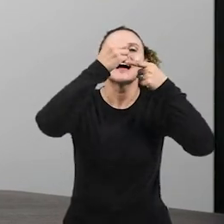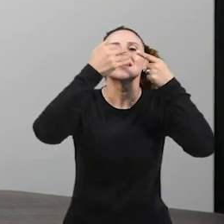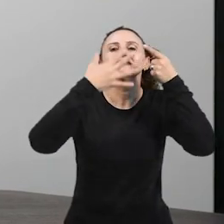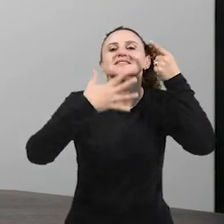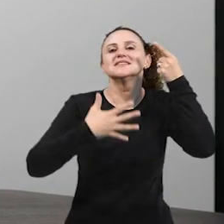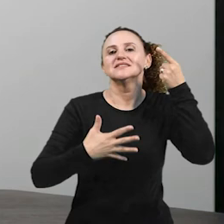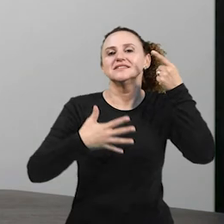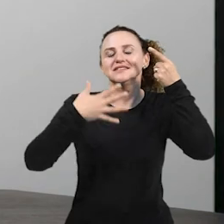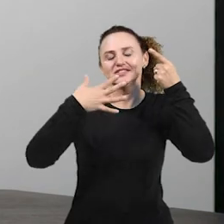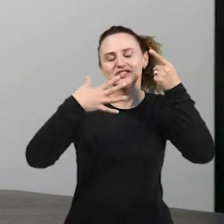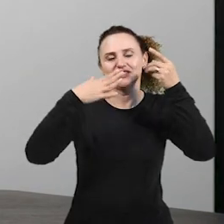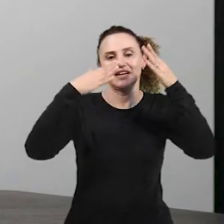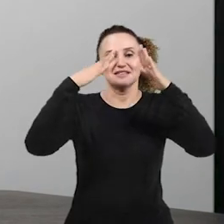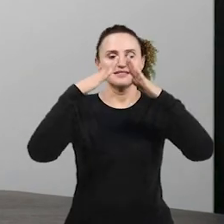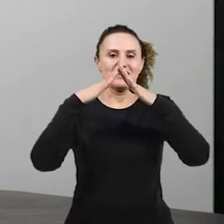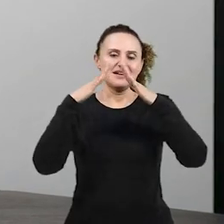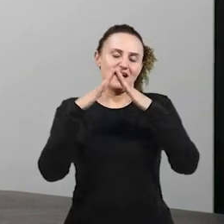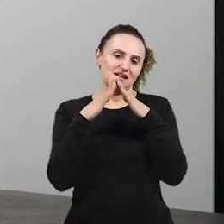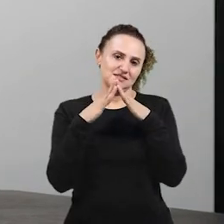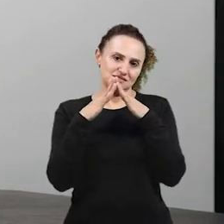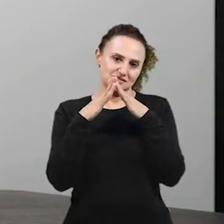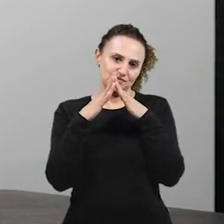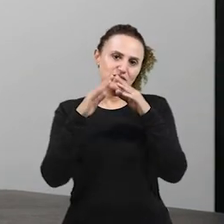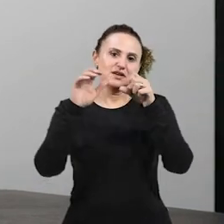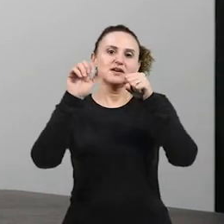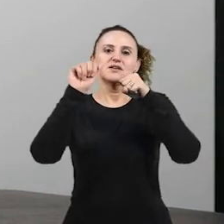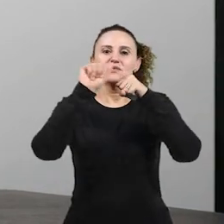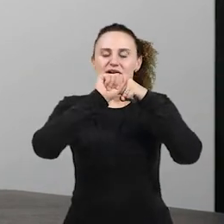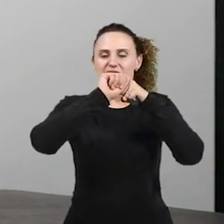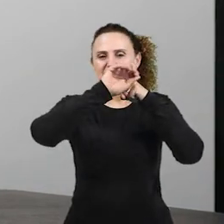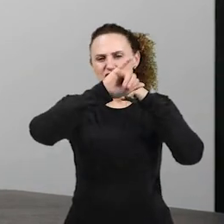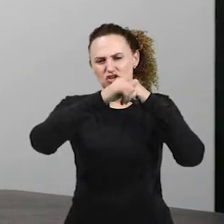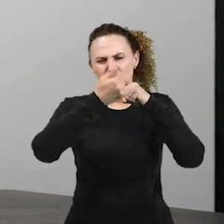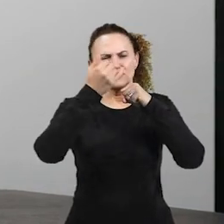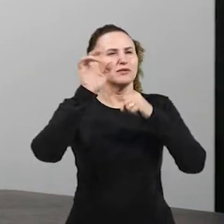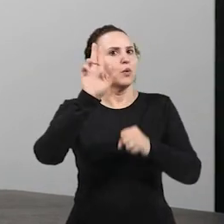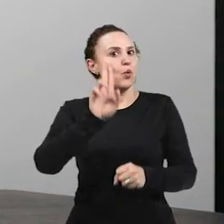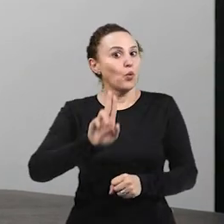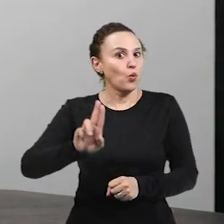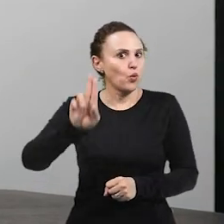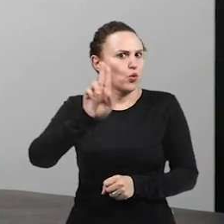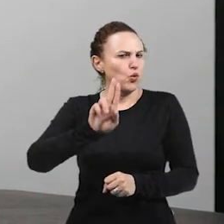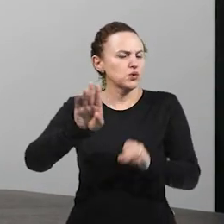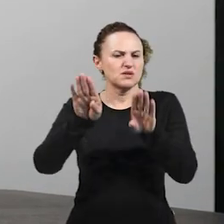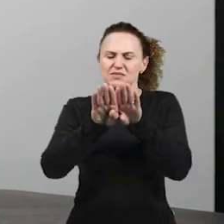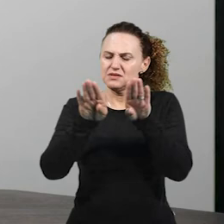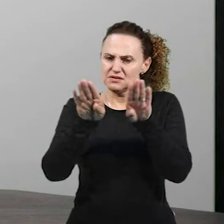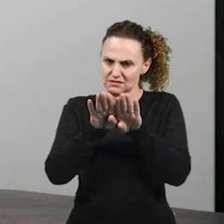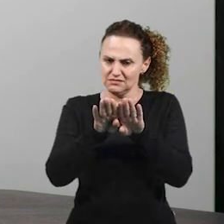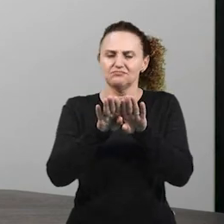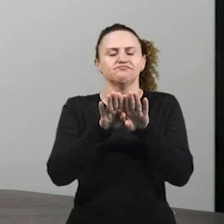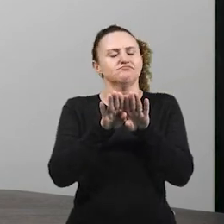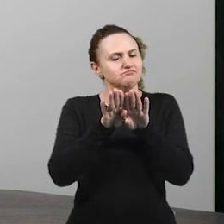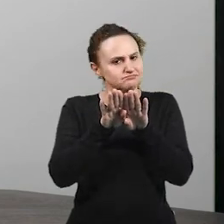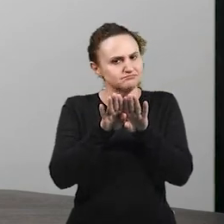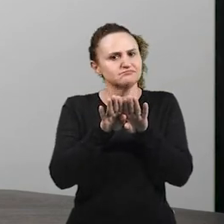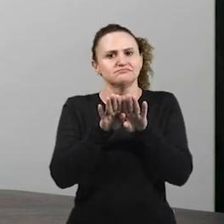bom então adjetivo usa-se muito para